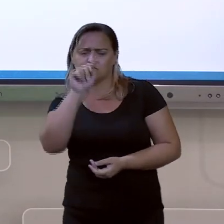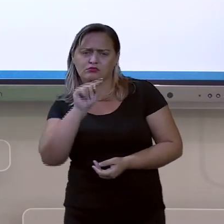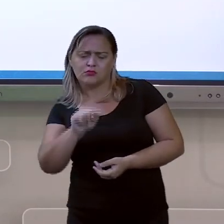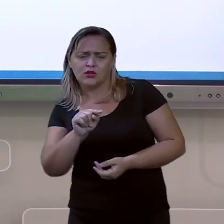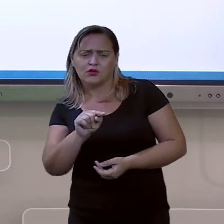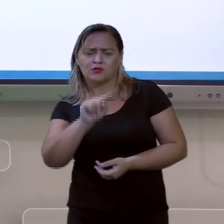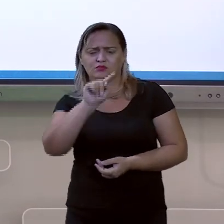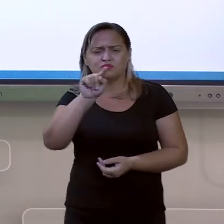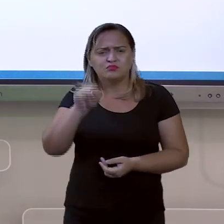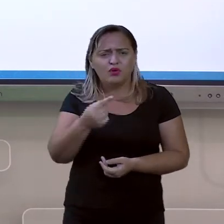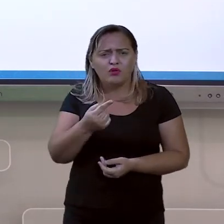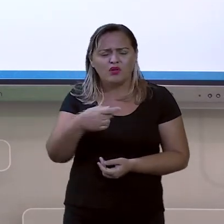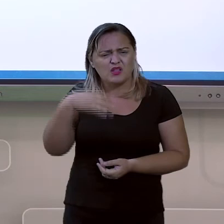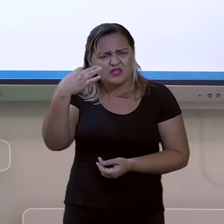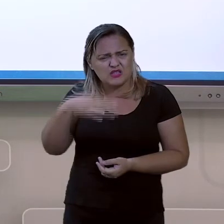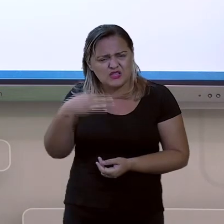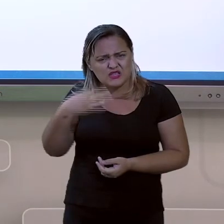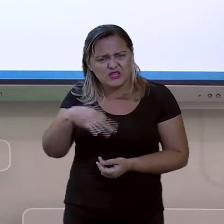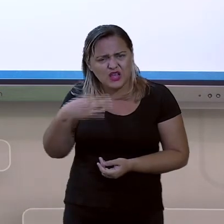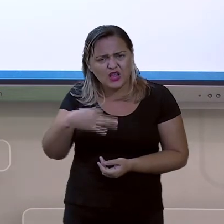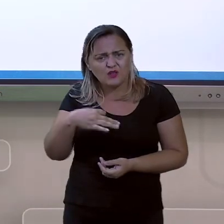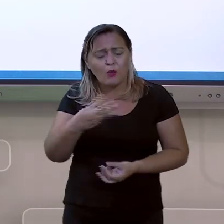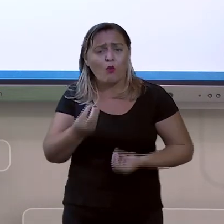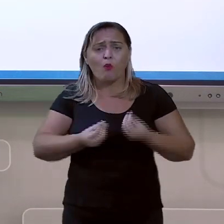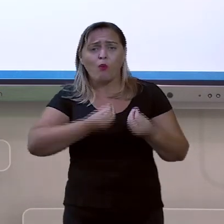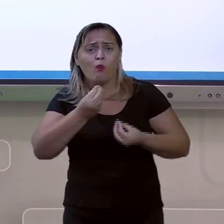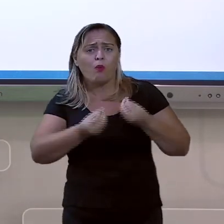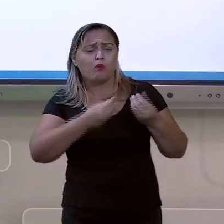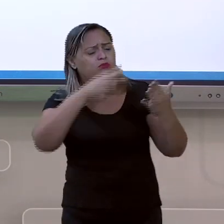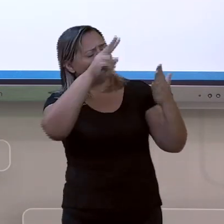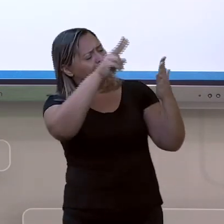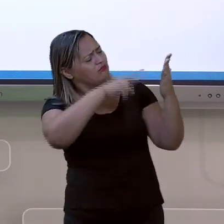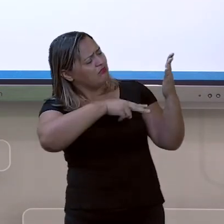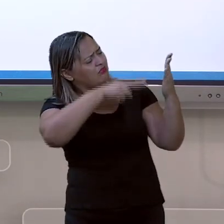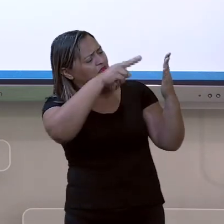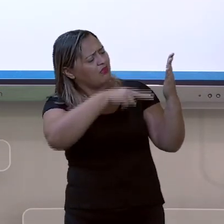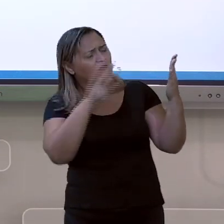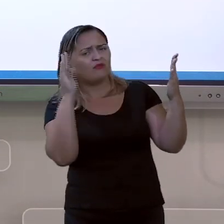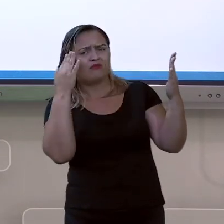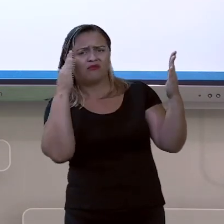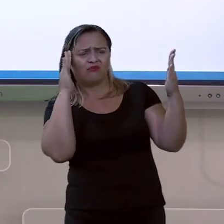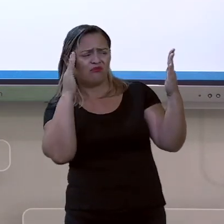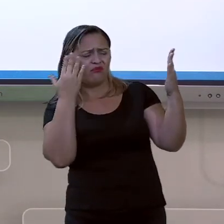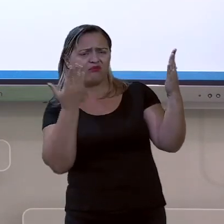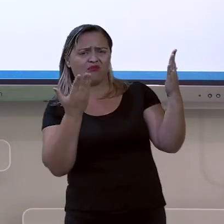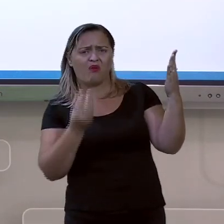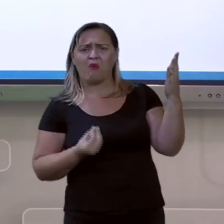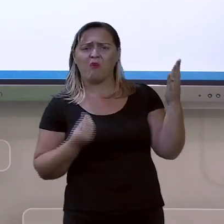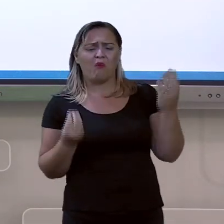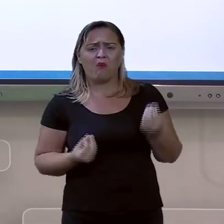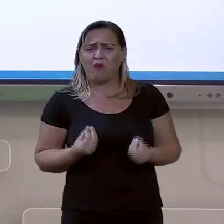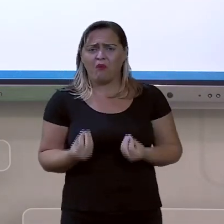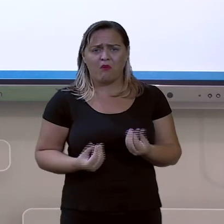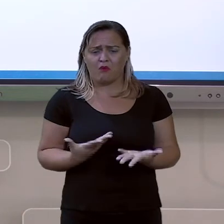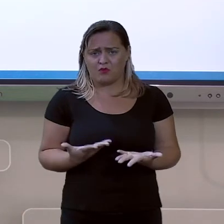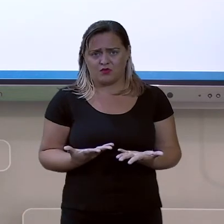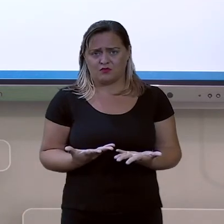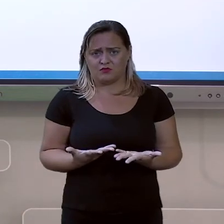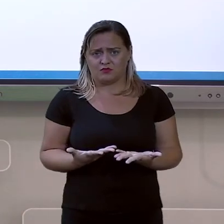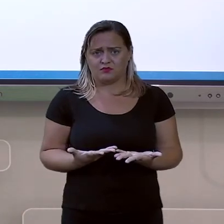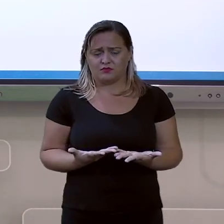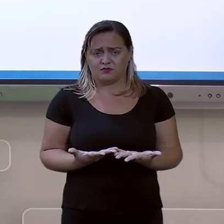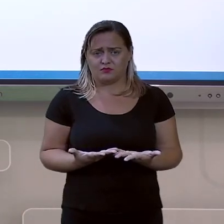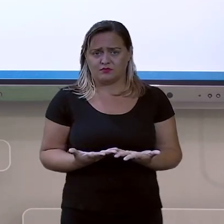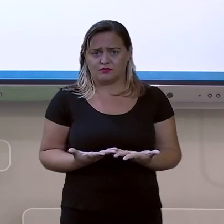texto. Eu não consigo compreender o começo, o meio e o fim. Eu não